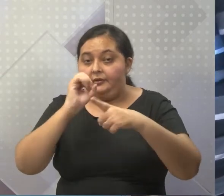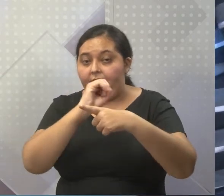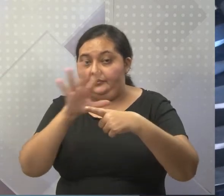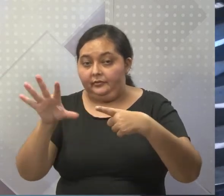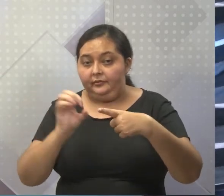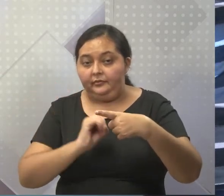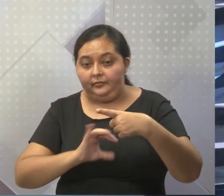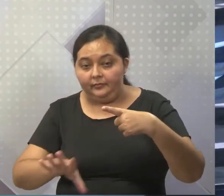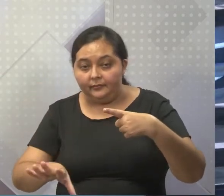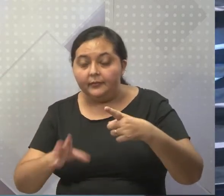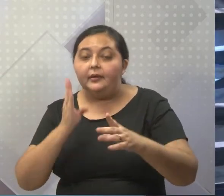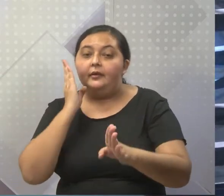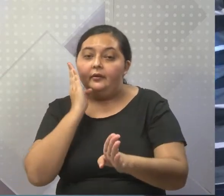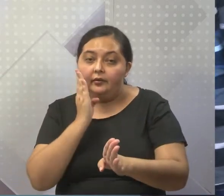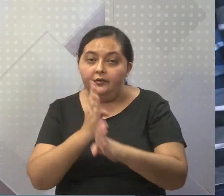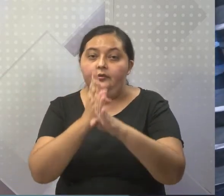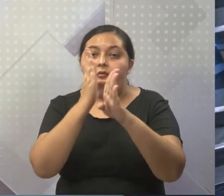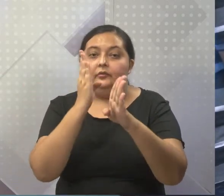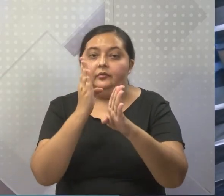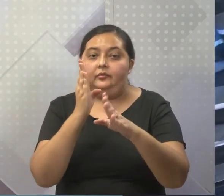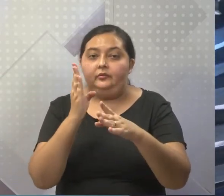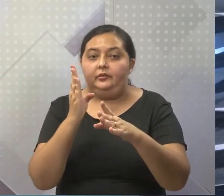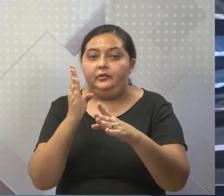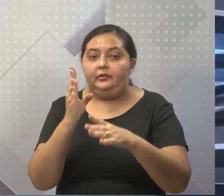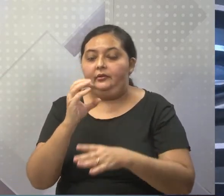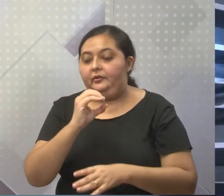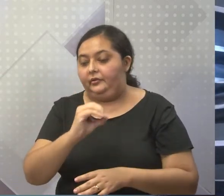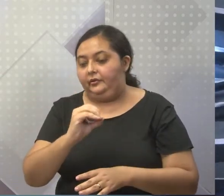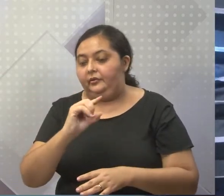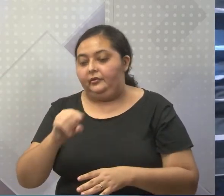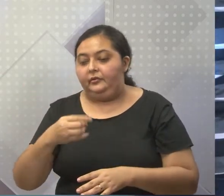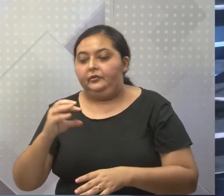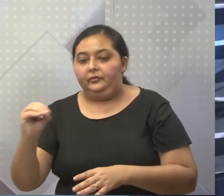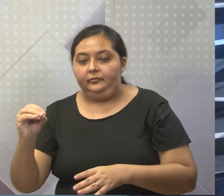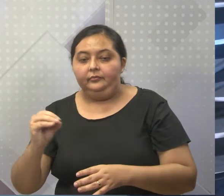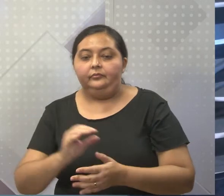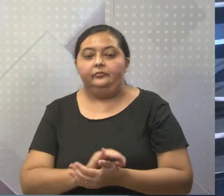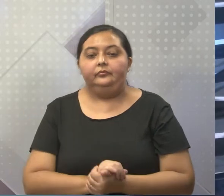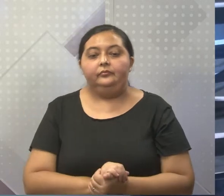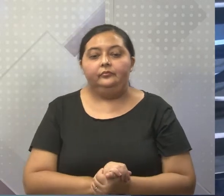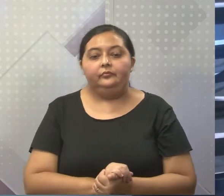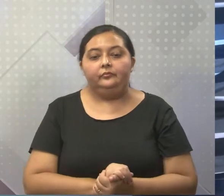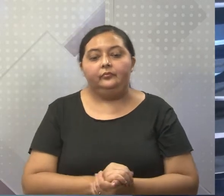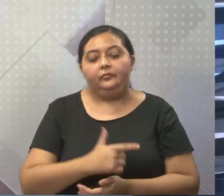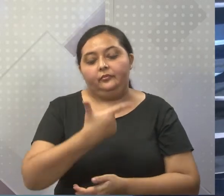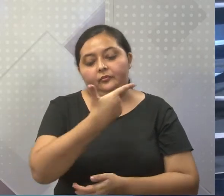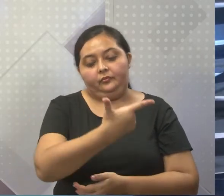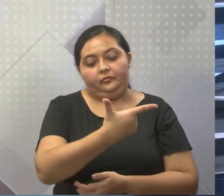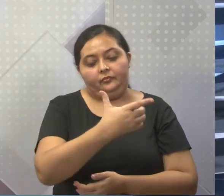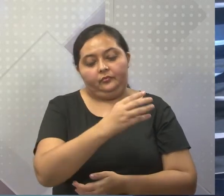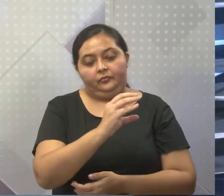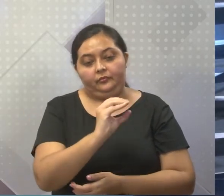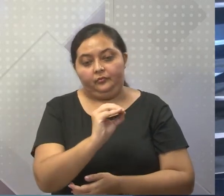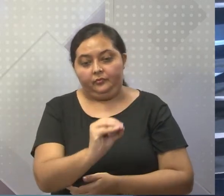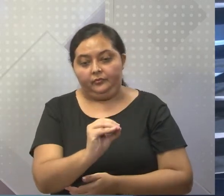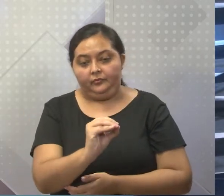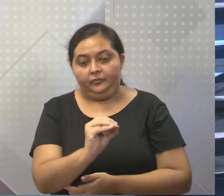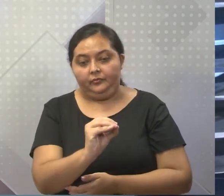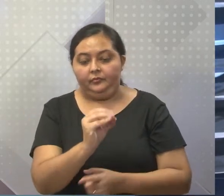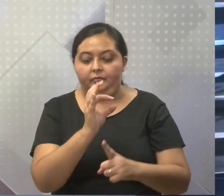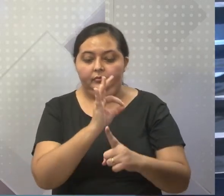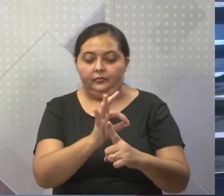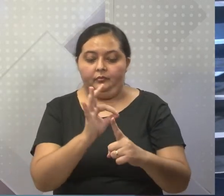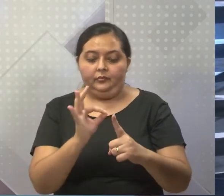fração e vou encontrar a sua forma decimal. Então, vou fazer aqui embaixo. 20, ó,